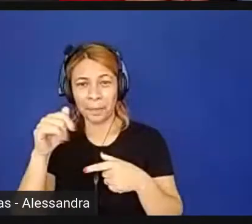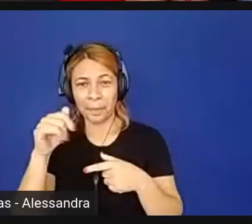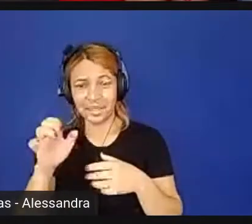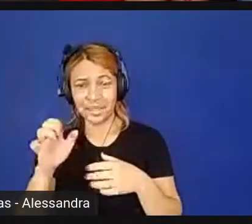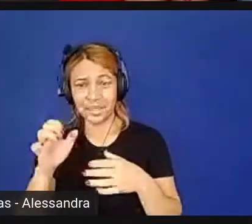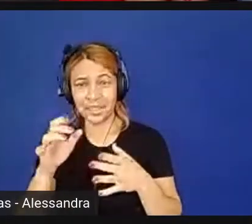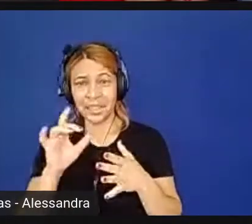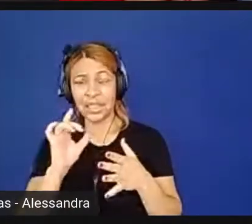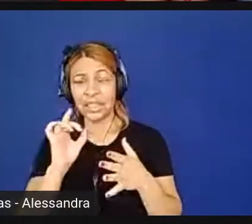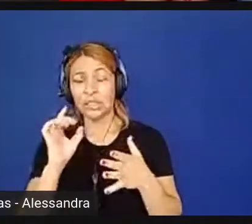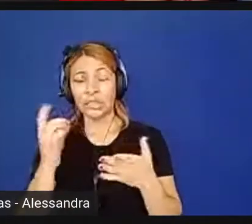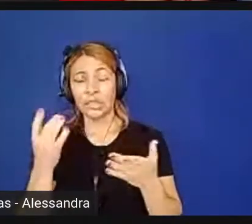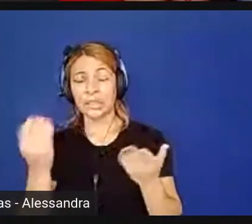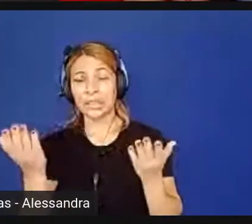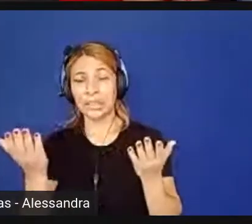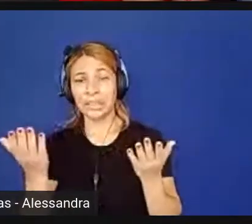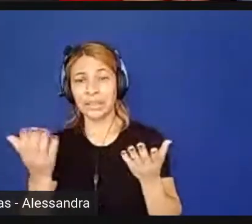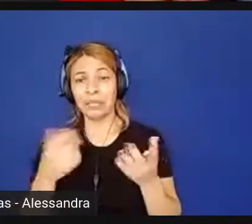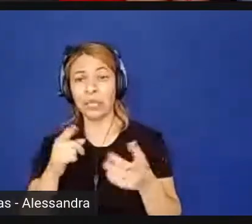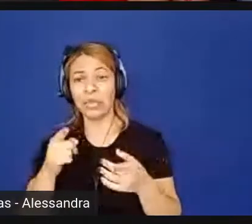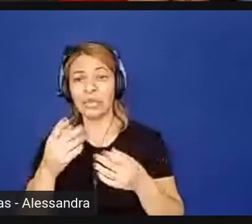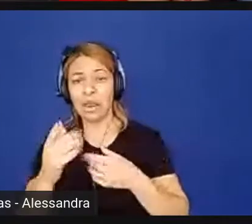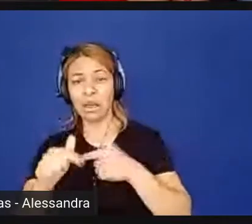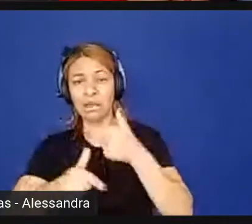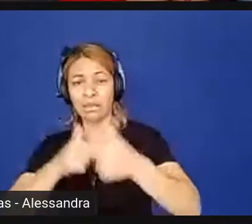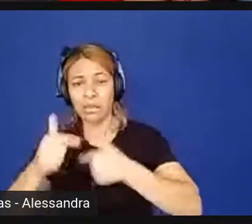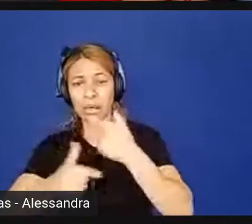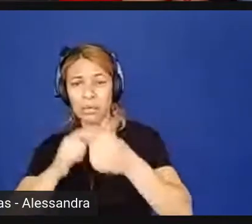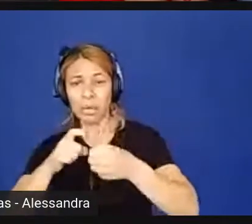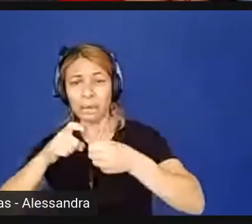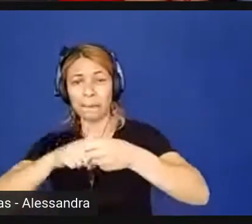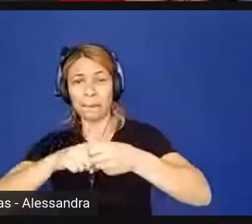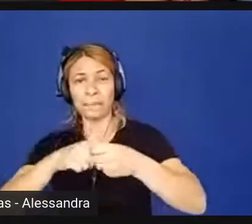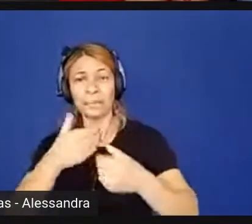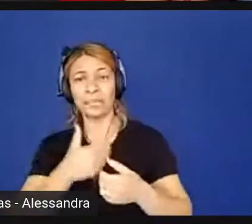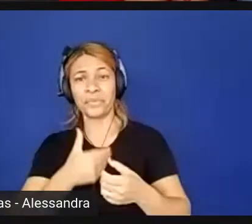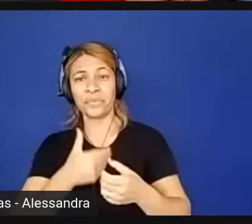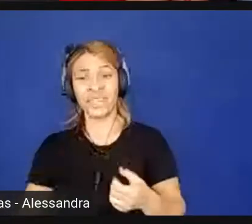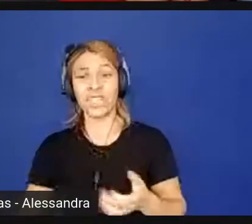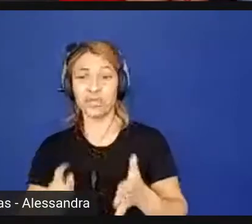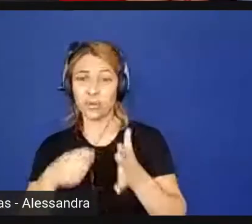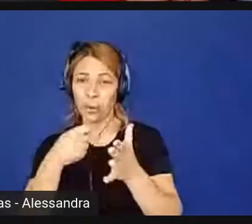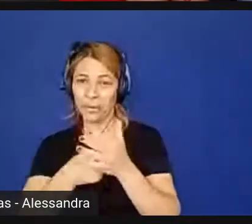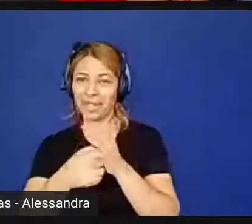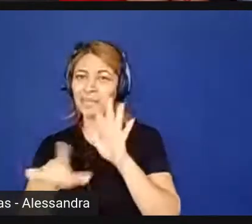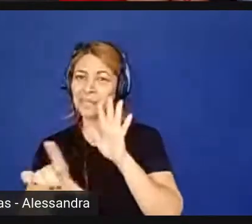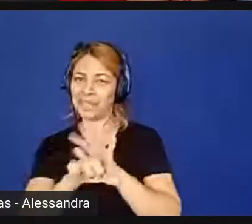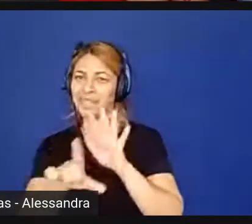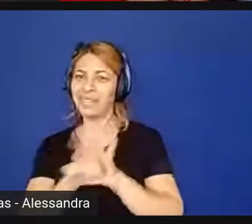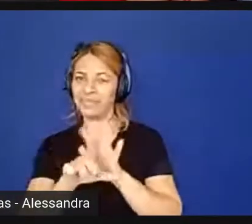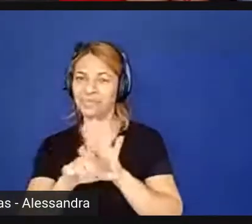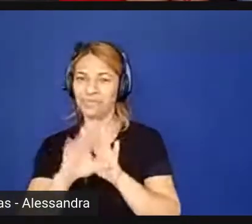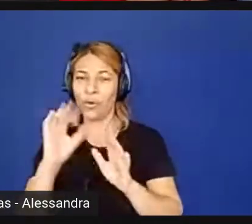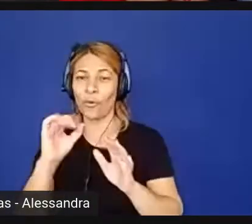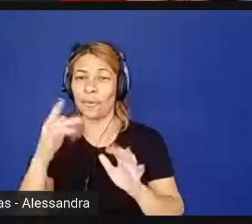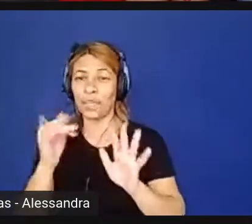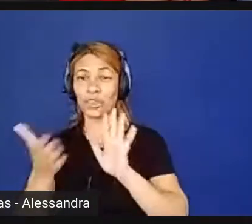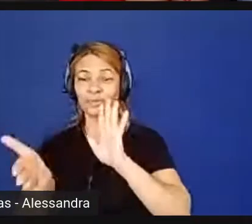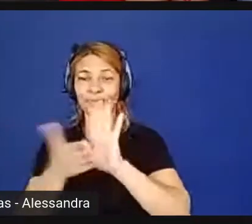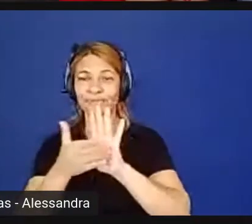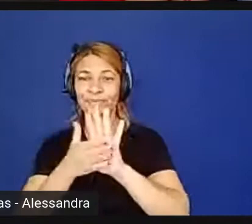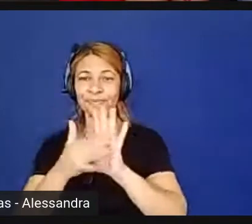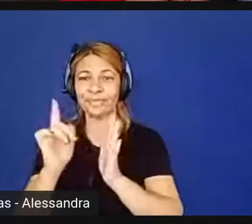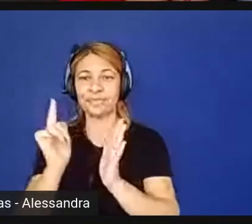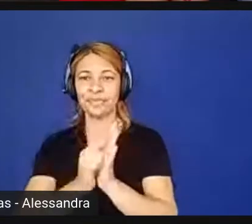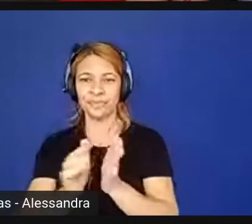for provedora de serviço ao poder público e se for obrigado pela legislação, muitas vezes, a ser um compliance de papel. Nos países que